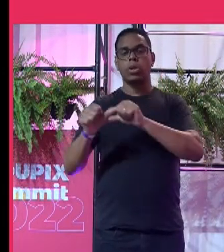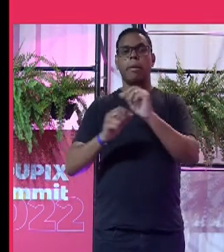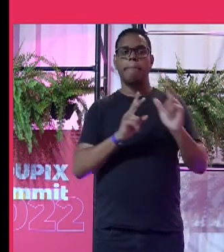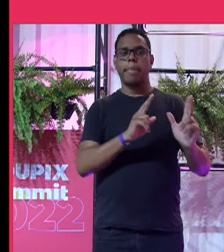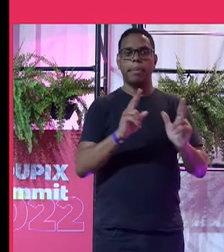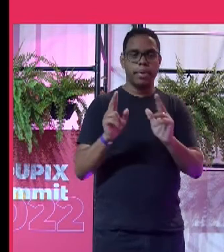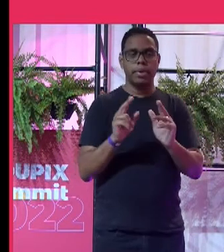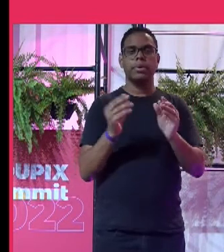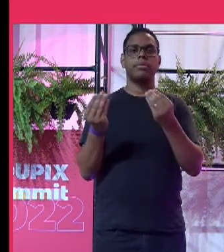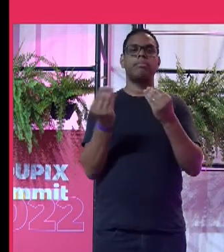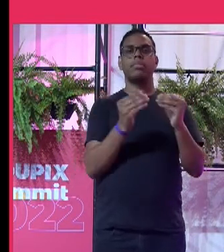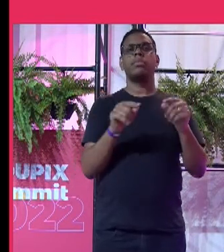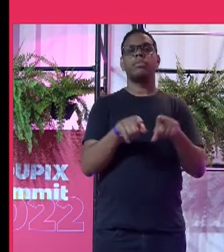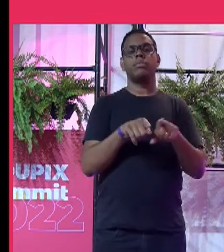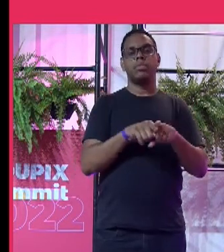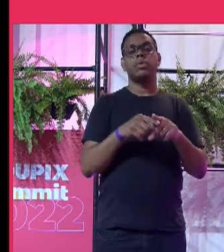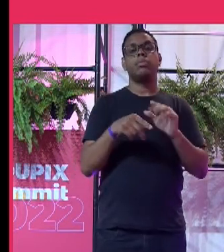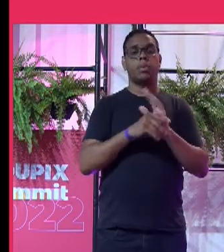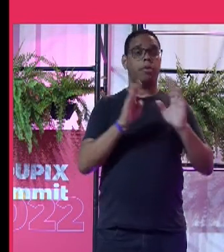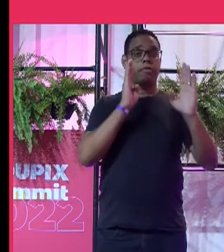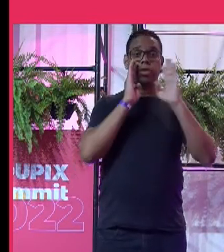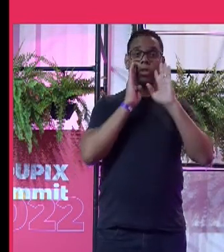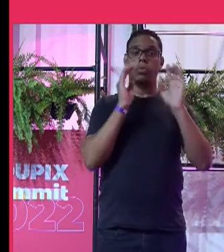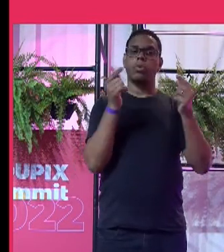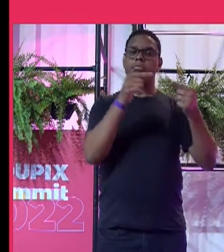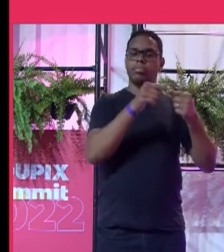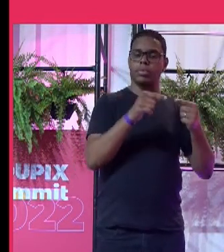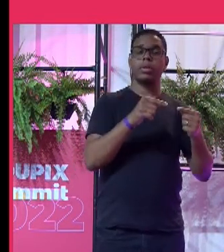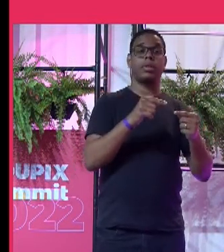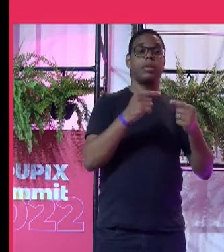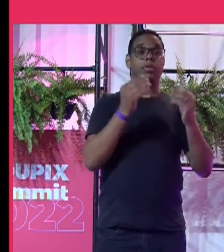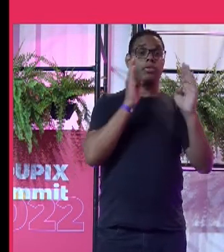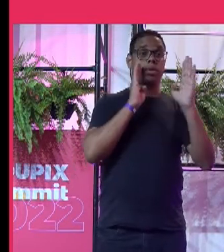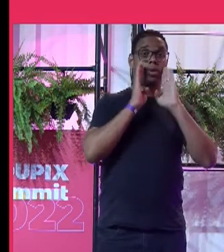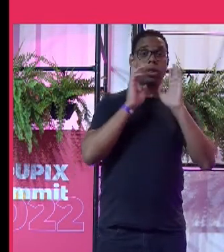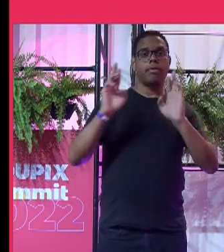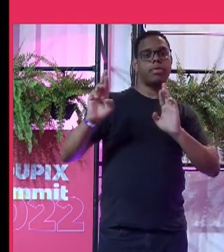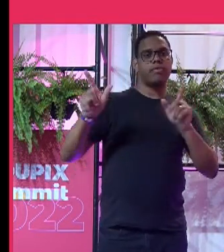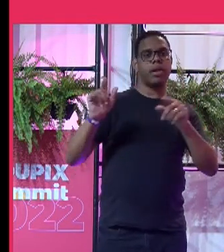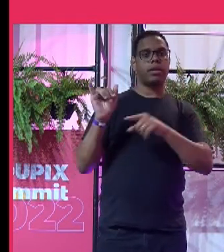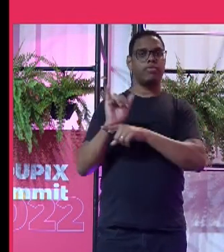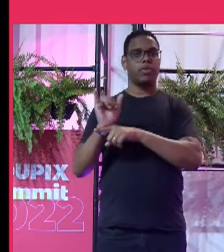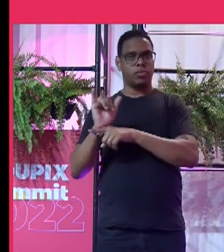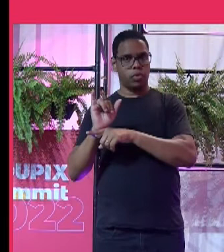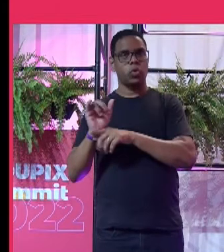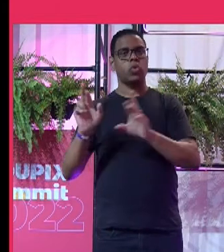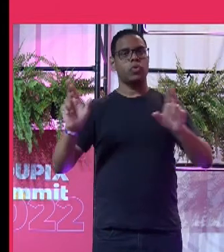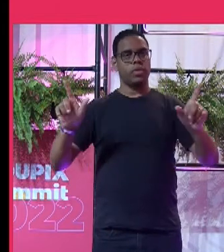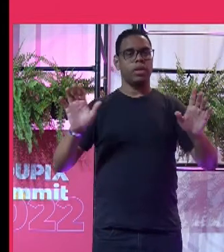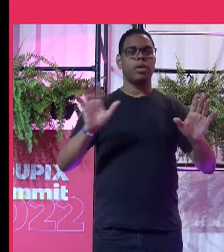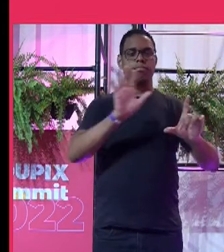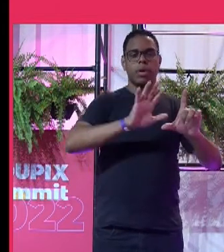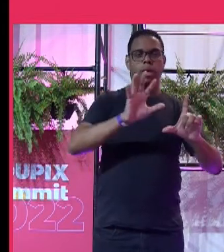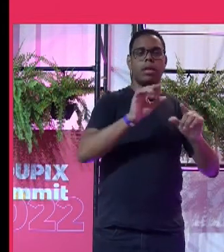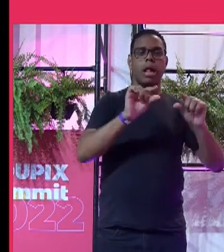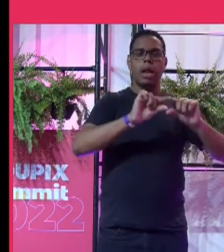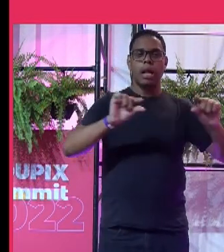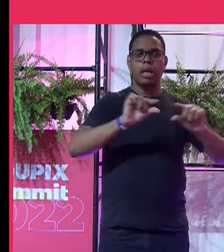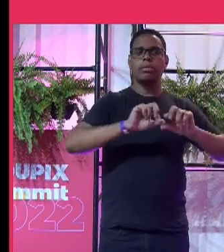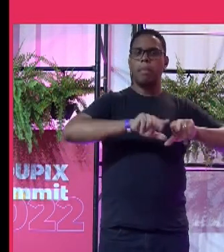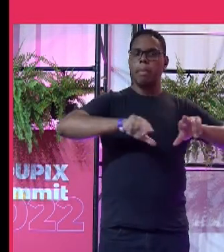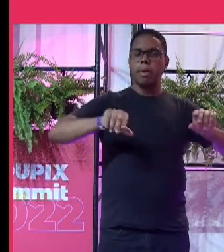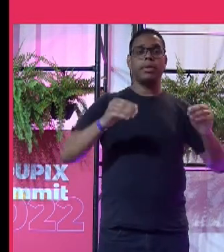reedita e traz ele para a linguagem do Facebook. A linguagem do Facebook ela é totalmente diferente da linguagem do YouTube, o formato, a legenda e